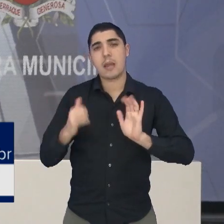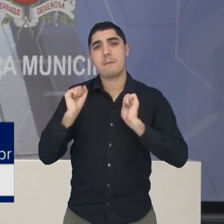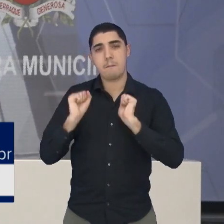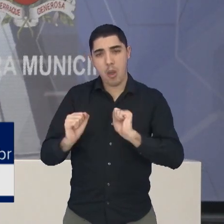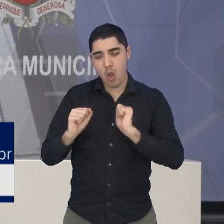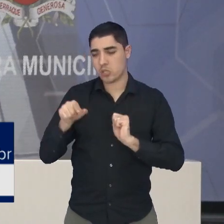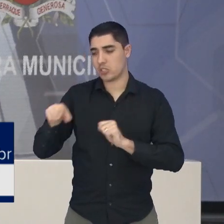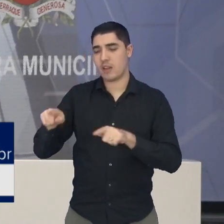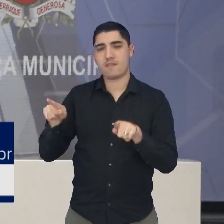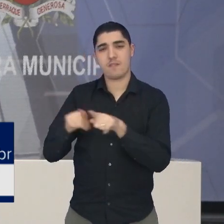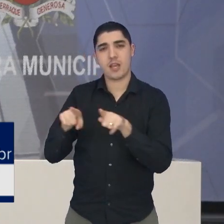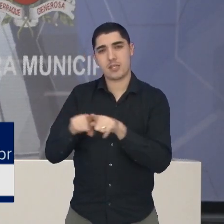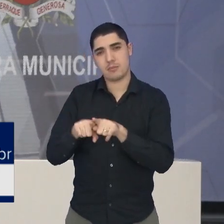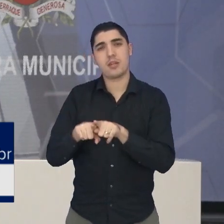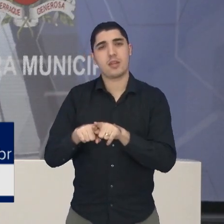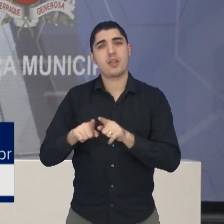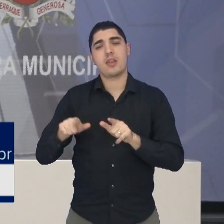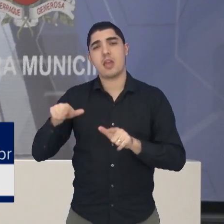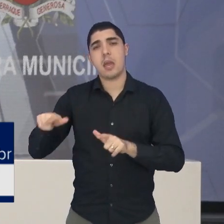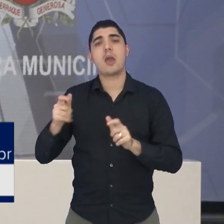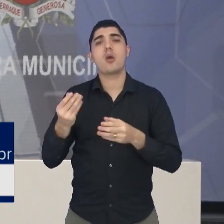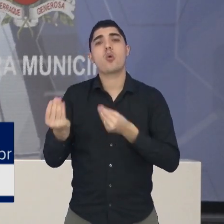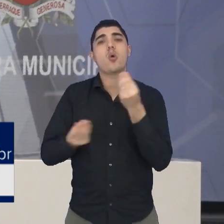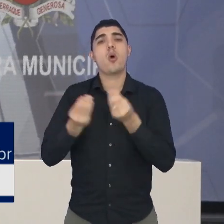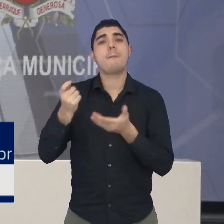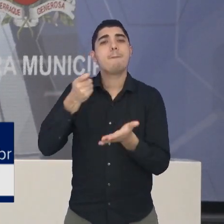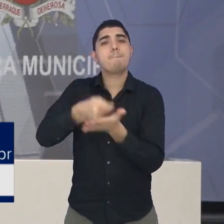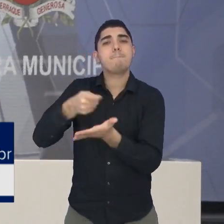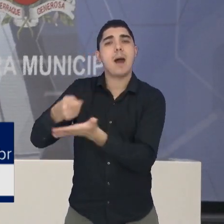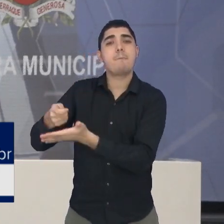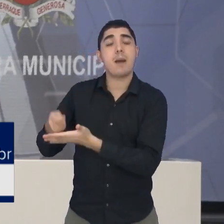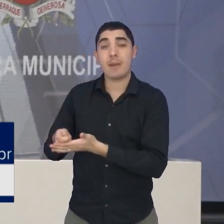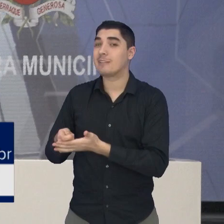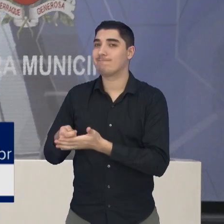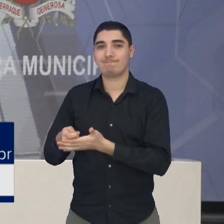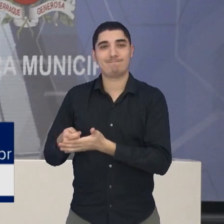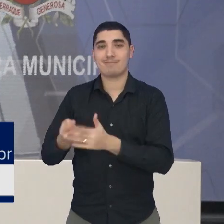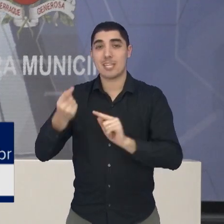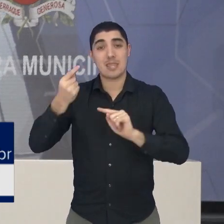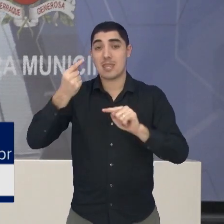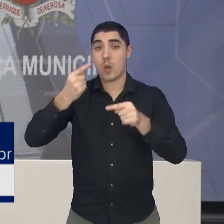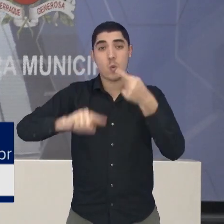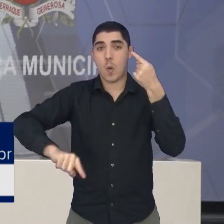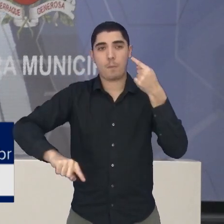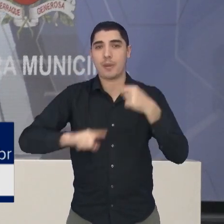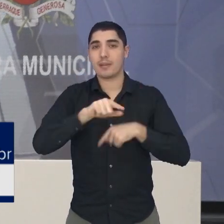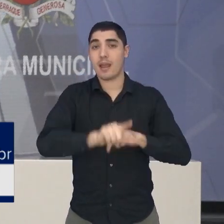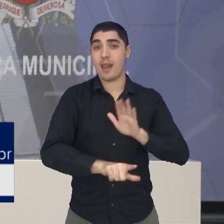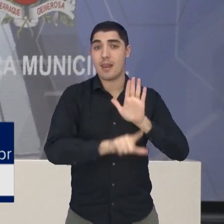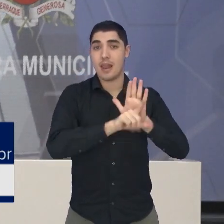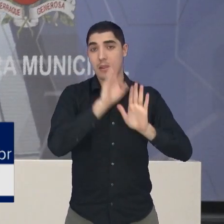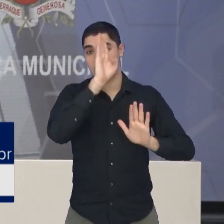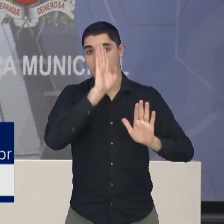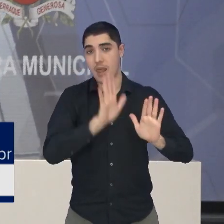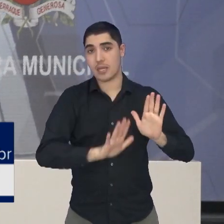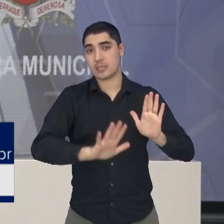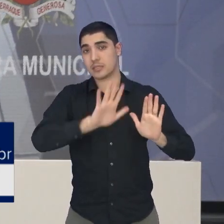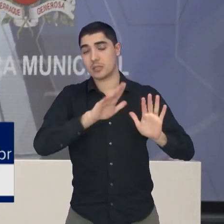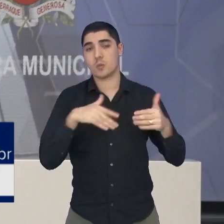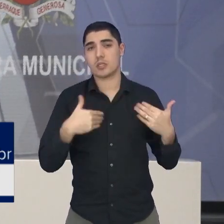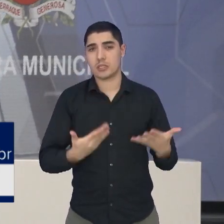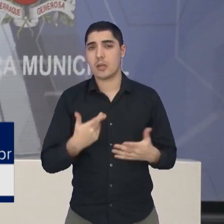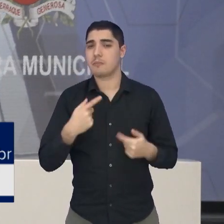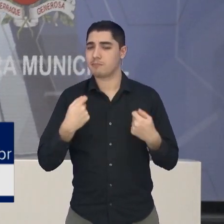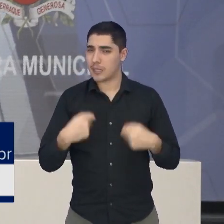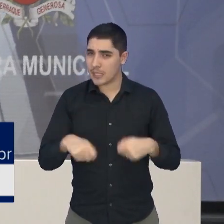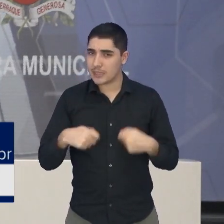mecanismo para discutir situação de pagamento e invade a competência da União, não reúne condições de ser apreciado e